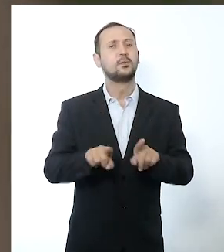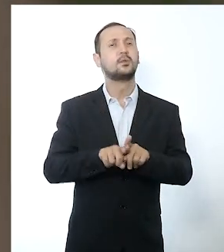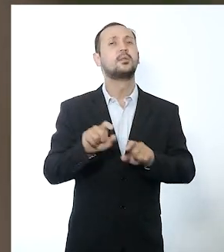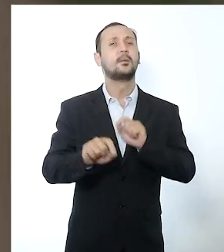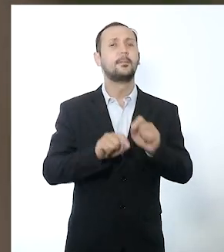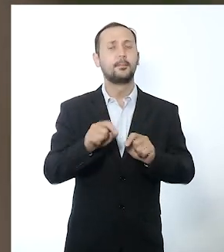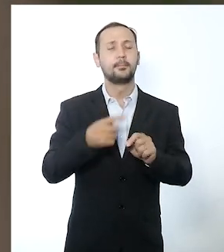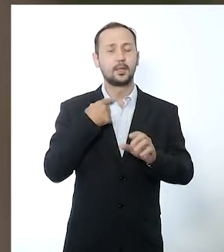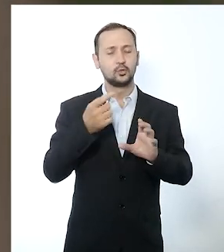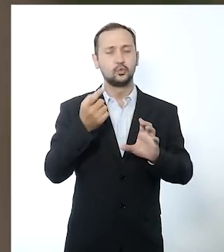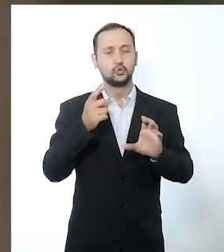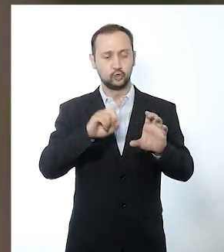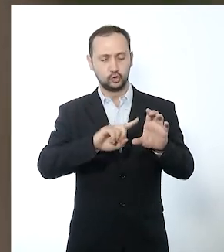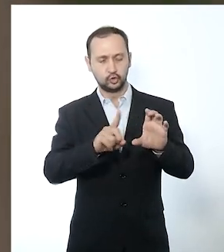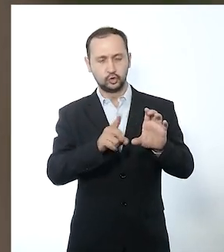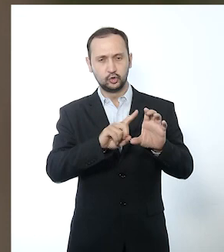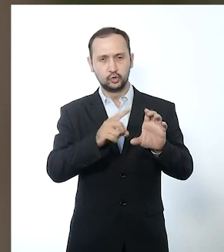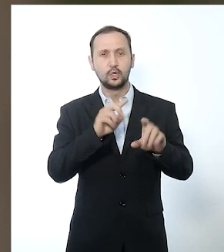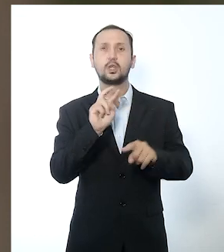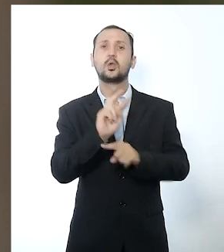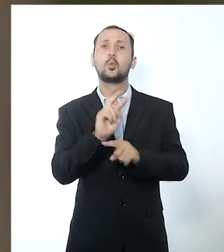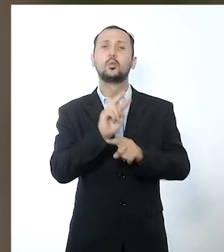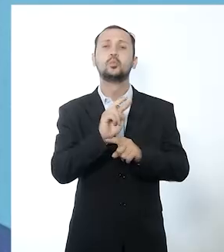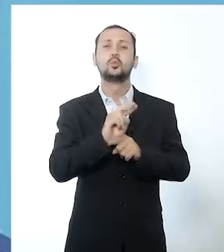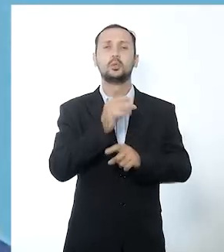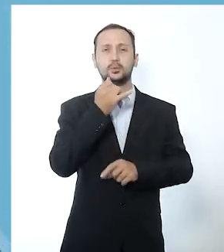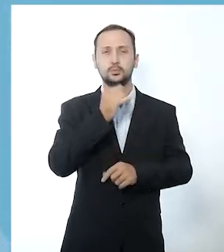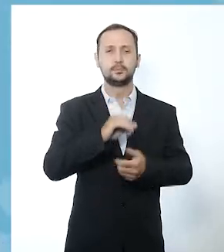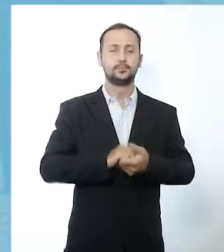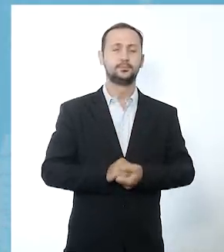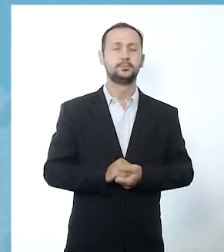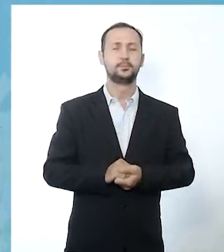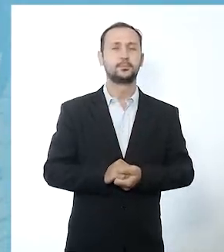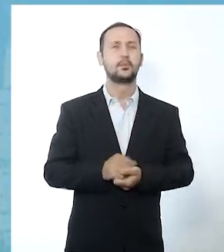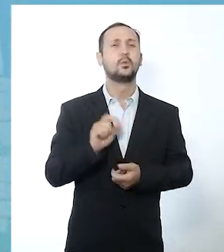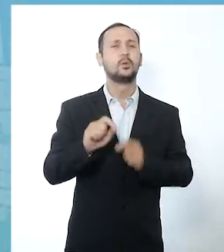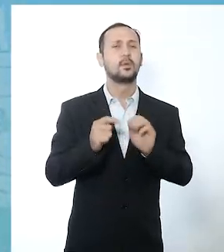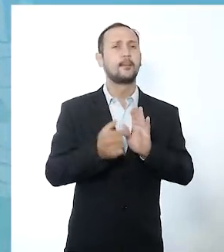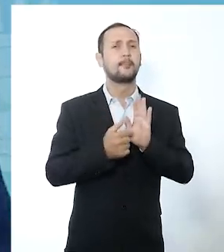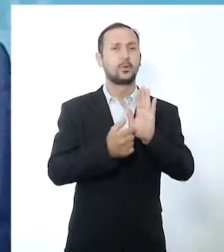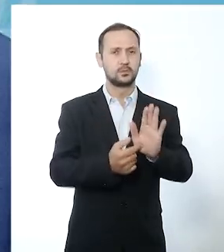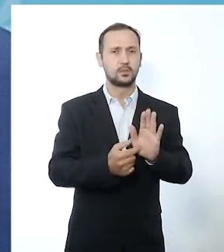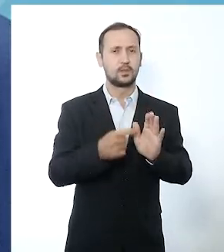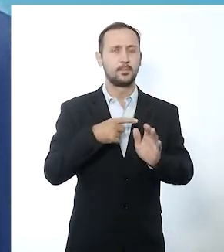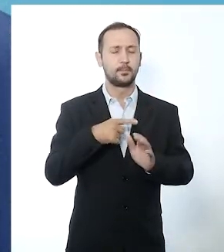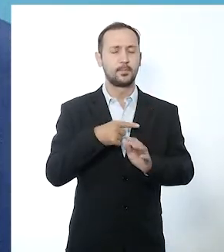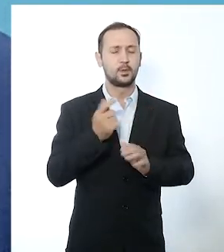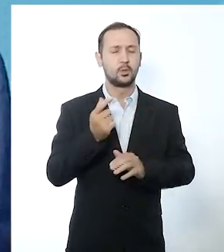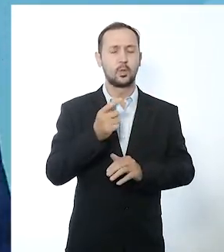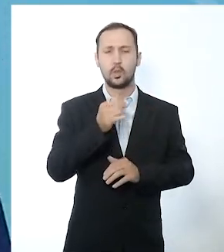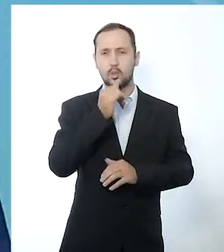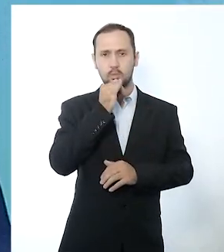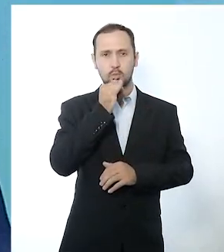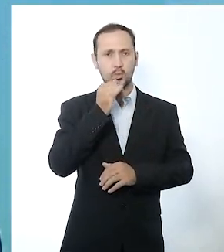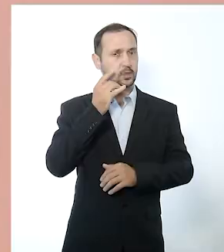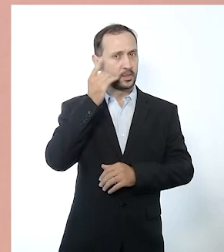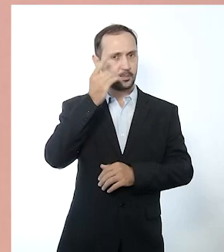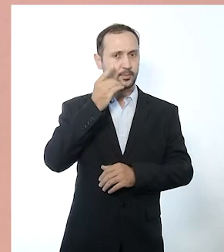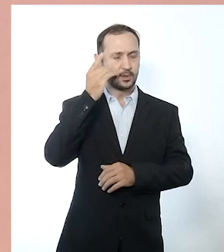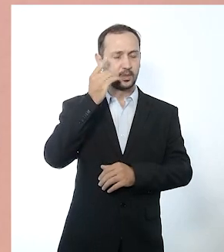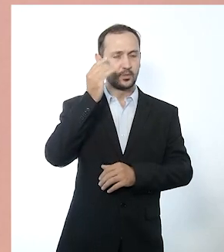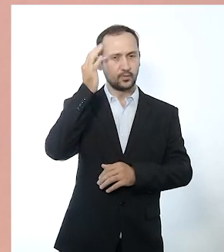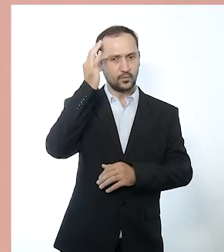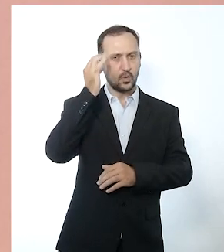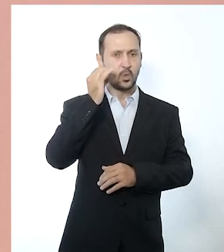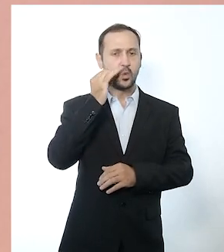também os relógios instalados nas residências. O fato determinado, apontado pelo deputado Felipe Orro, do PSDB,